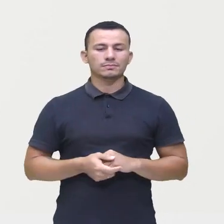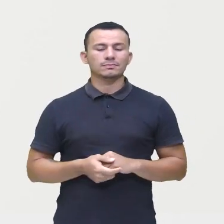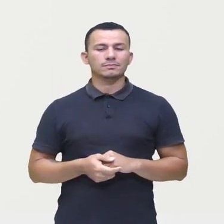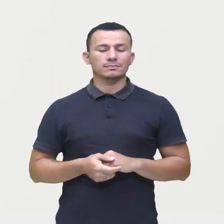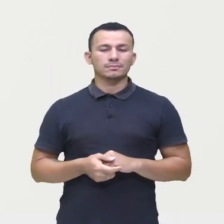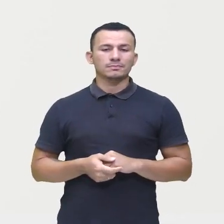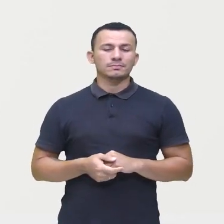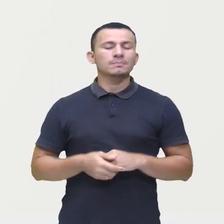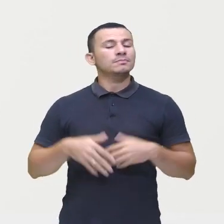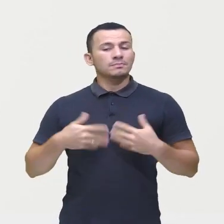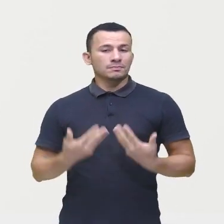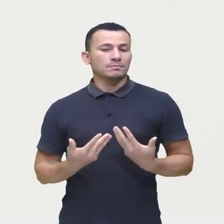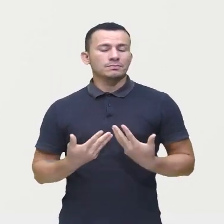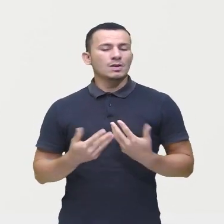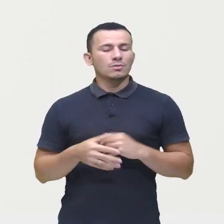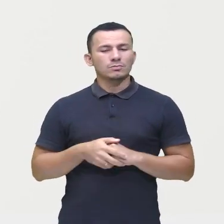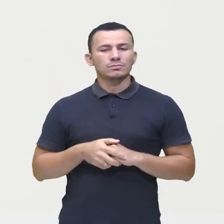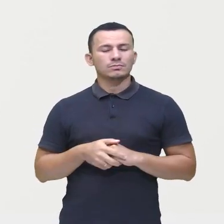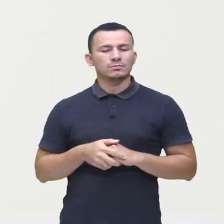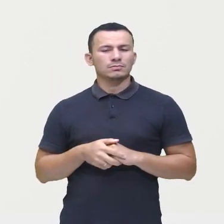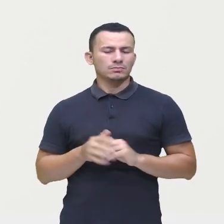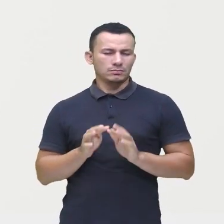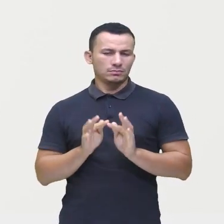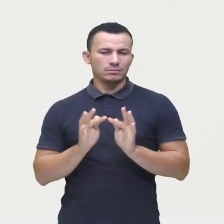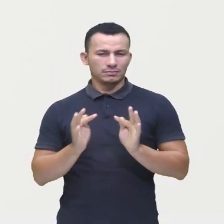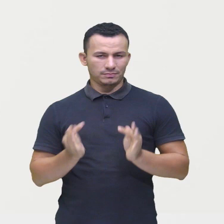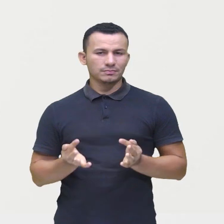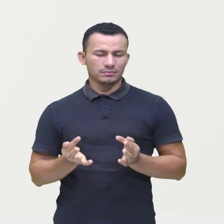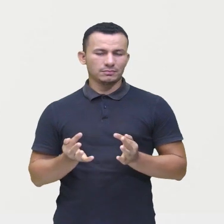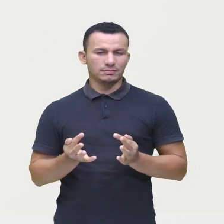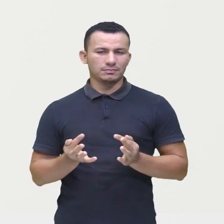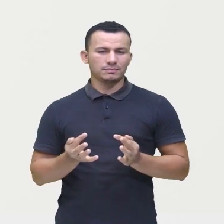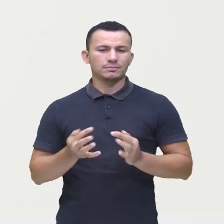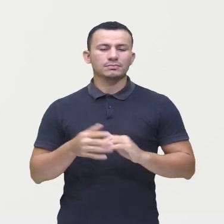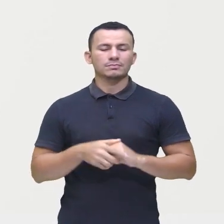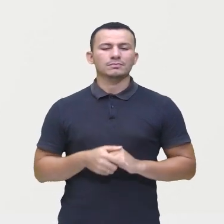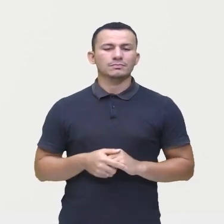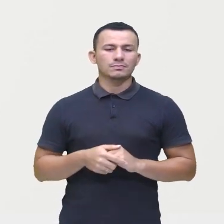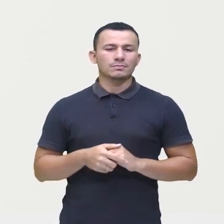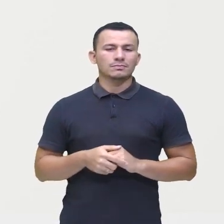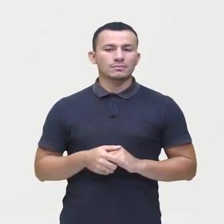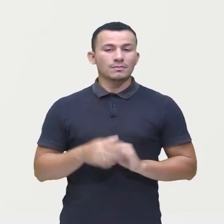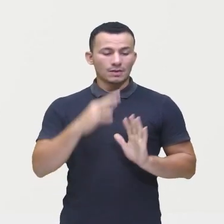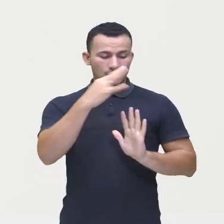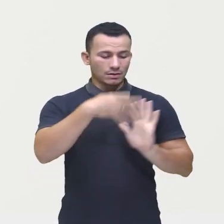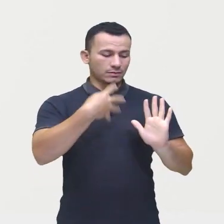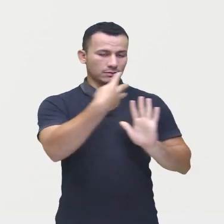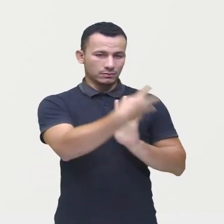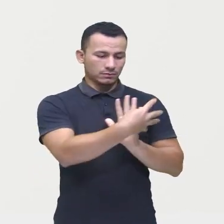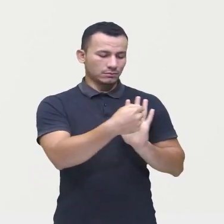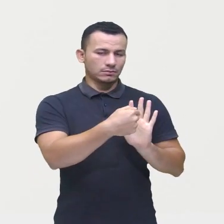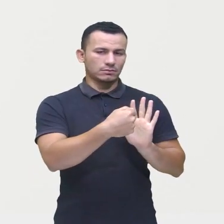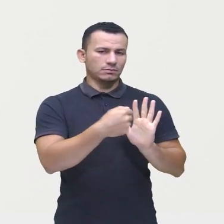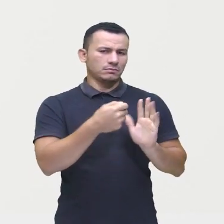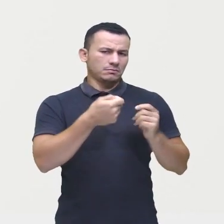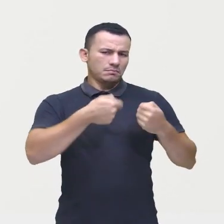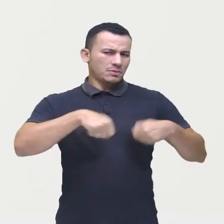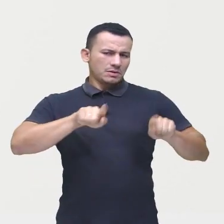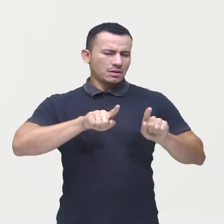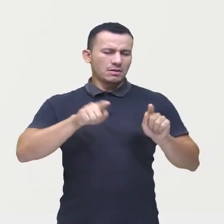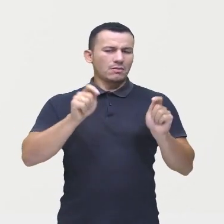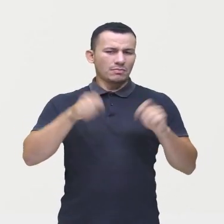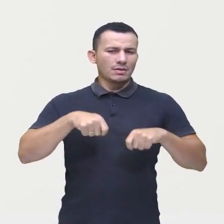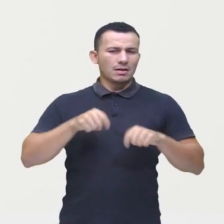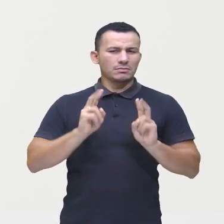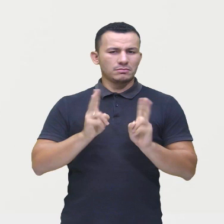Então, basicamente, o seguinte. Nesse caso aqui, eu coloquei a tela de cálculo, mas você nem precisa, pode resolver aqui mesmo,